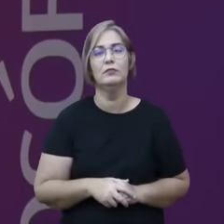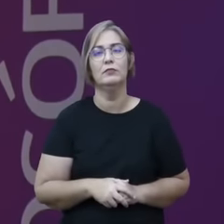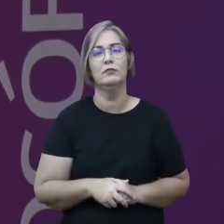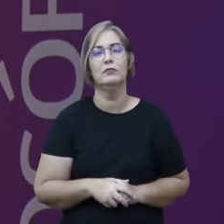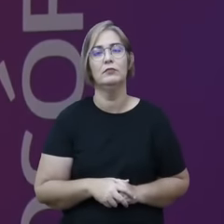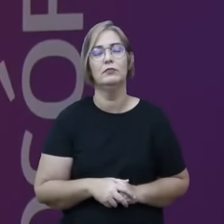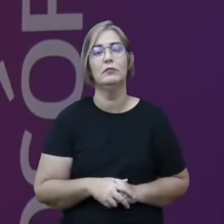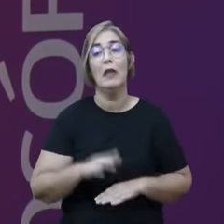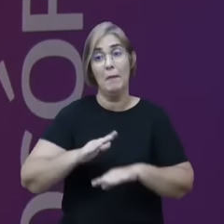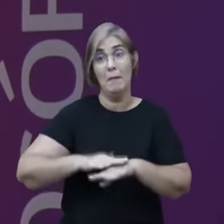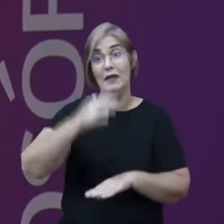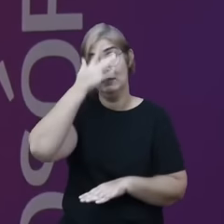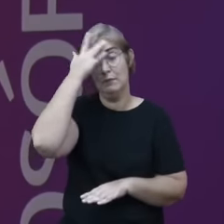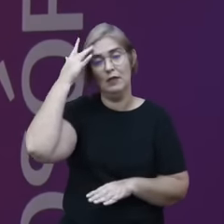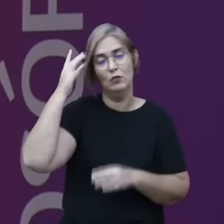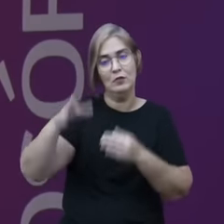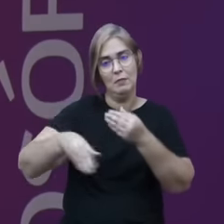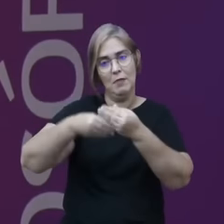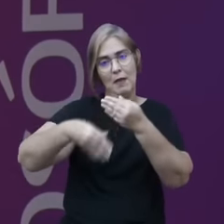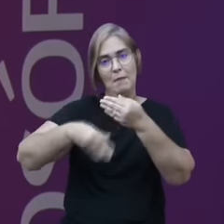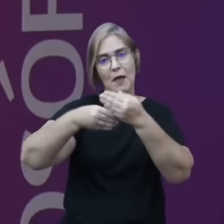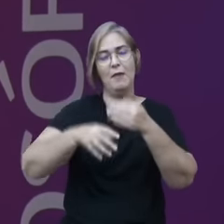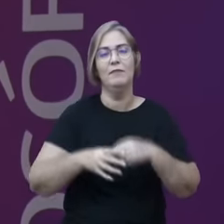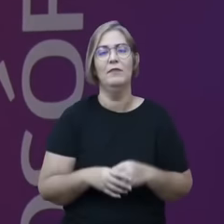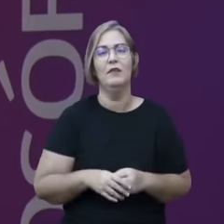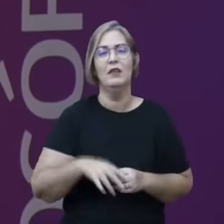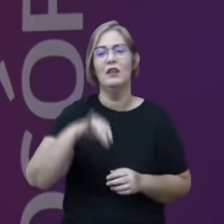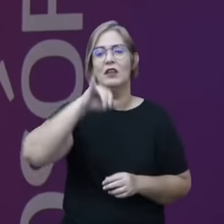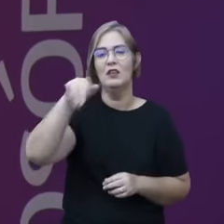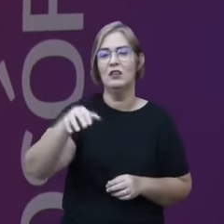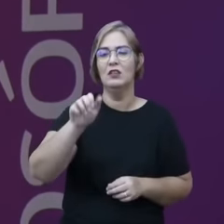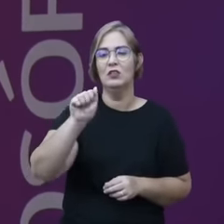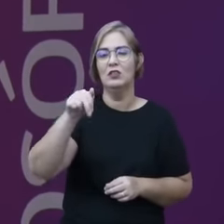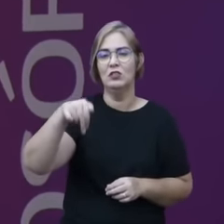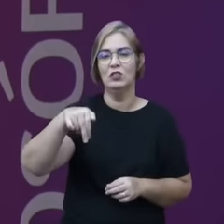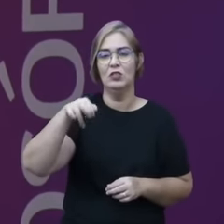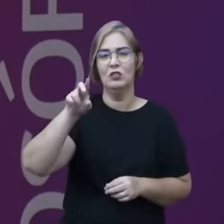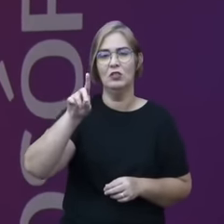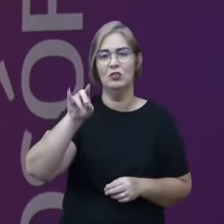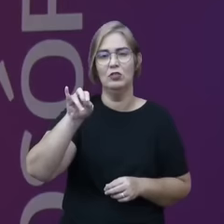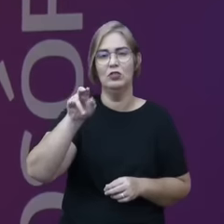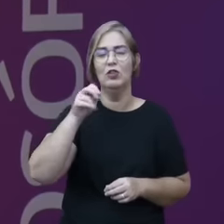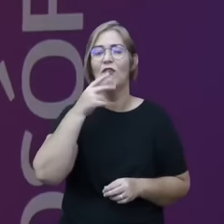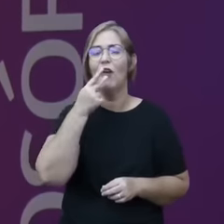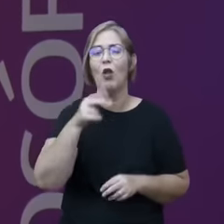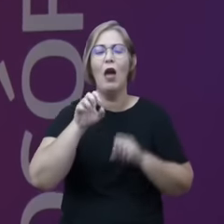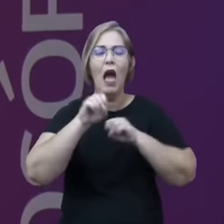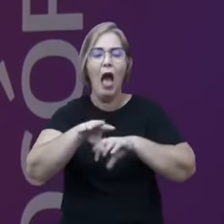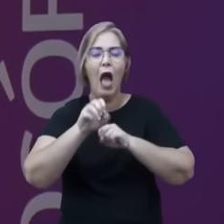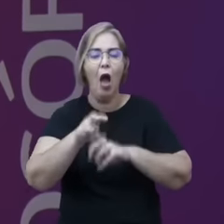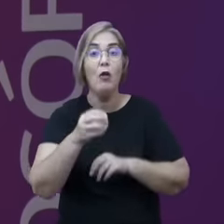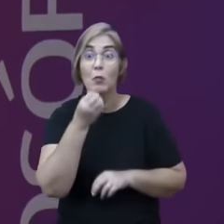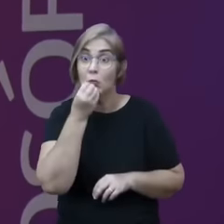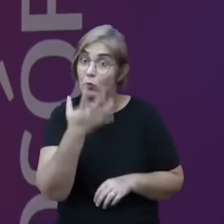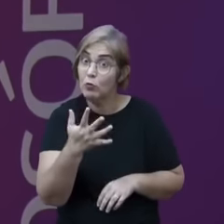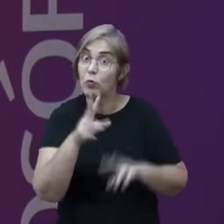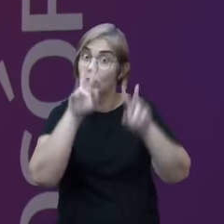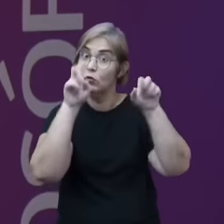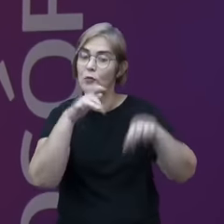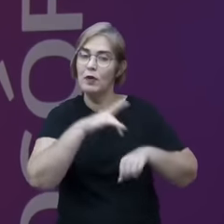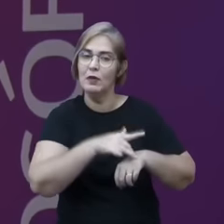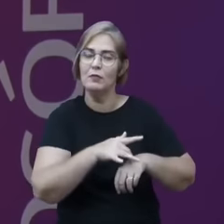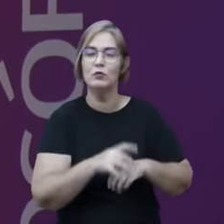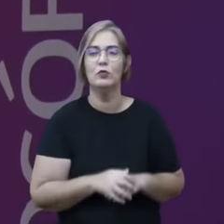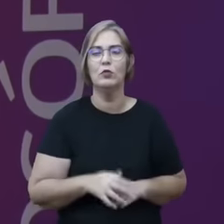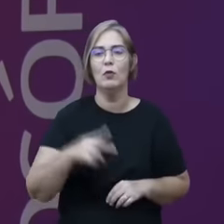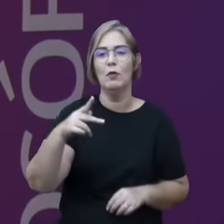Mais alguns comentários aqui. Jandir Correa diz que está adorando assistir a essa aula bem esclarecedora sobre o absurdo. O Pedro